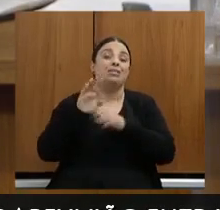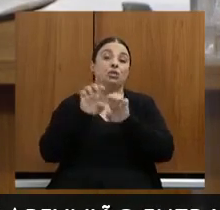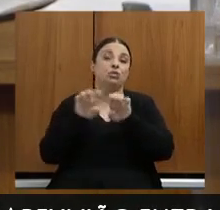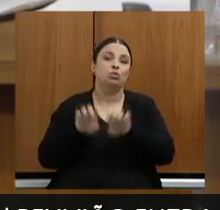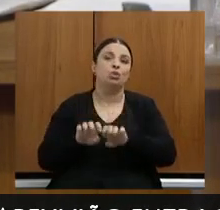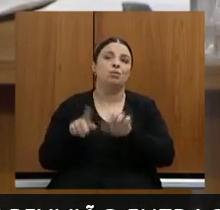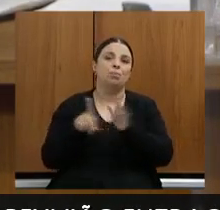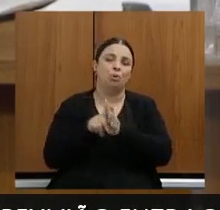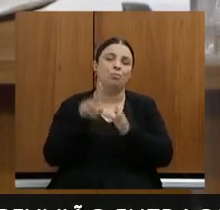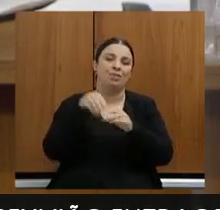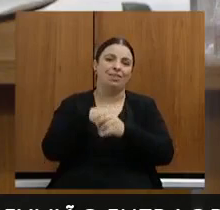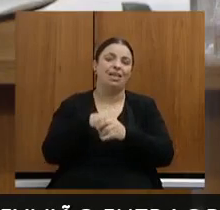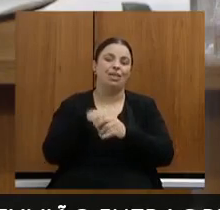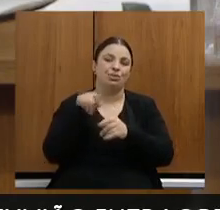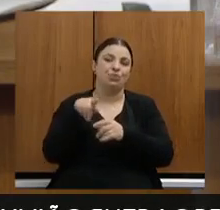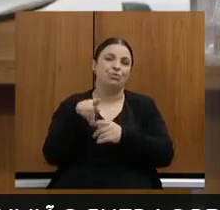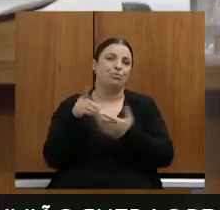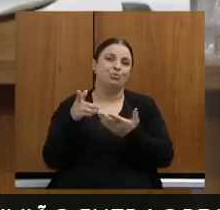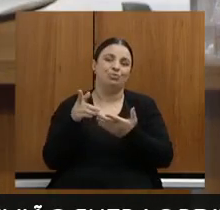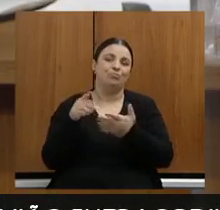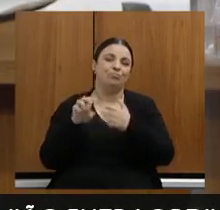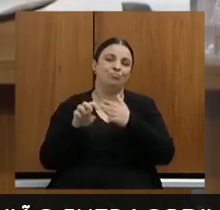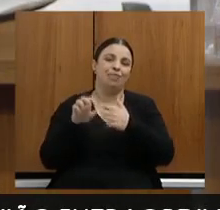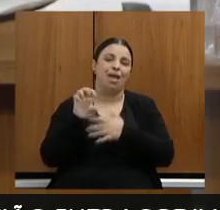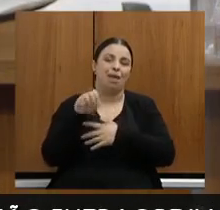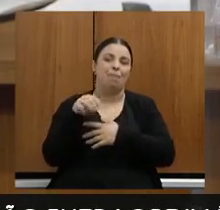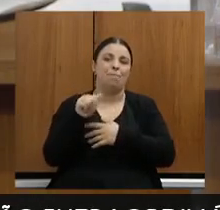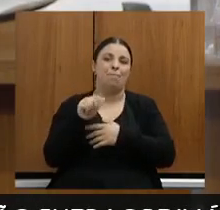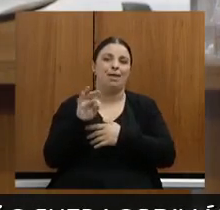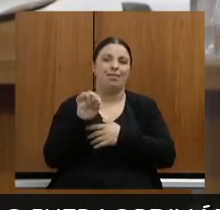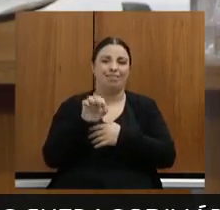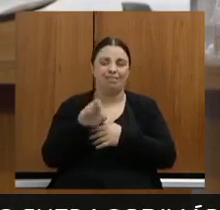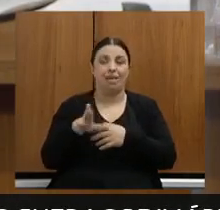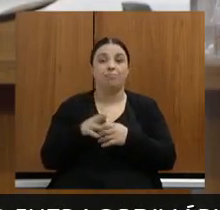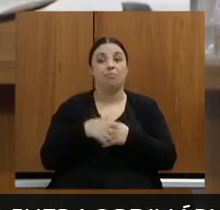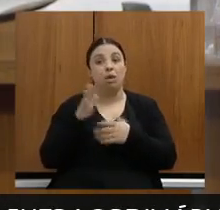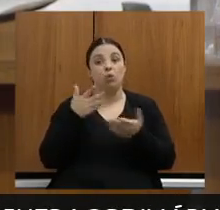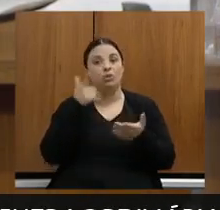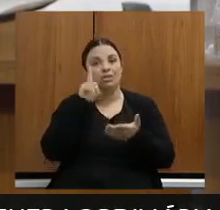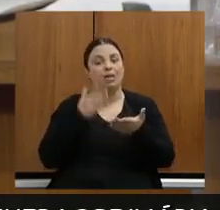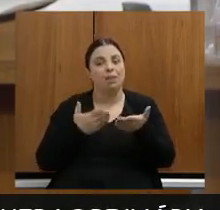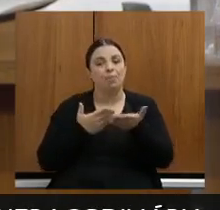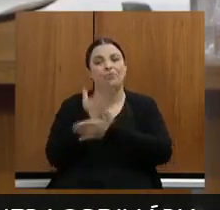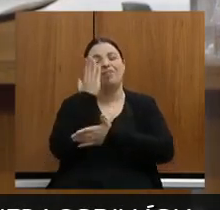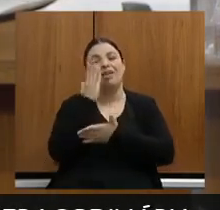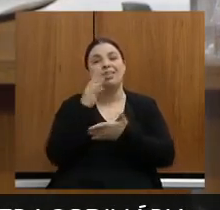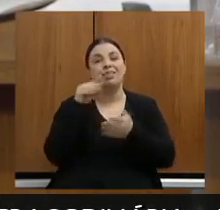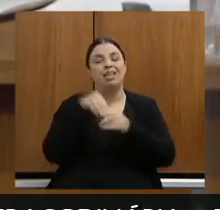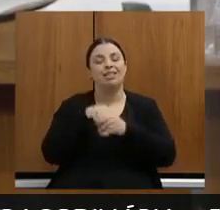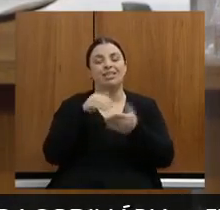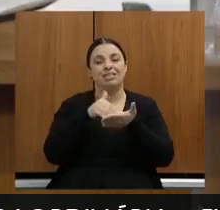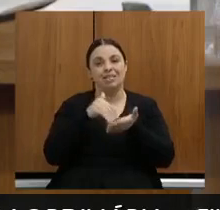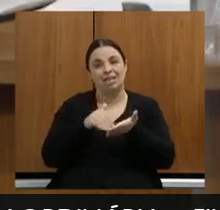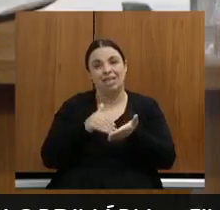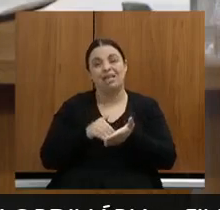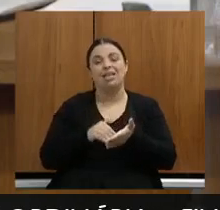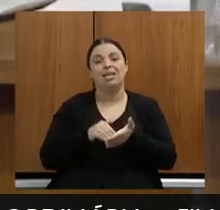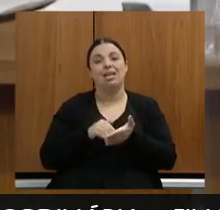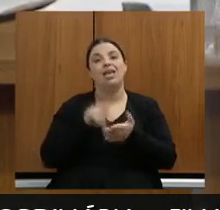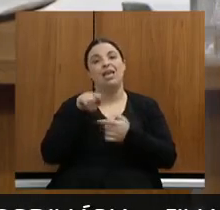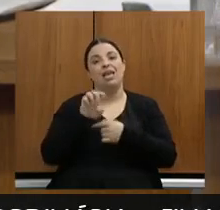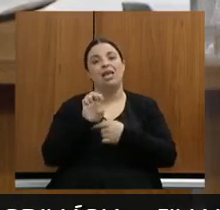a recuperação fiscal para que a gente possa então aprovaram um concurso para secretaria para essa amiga e como eu já falei